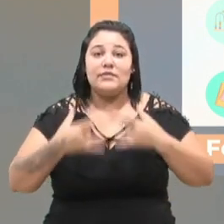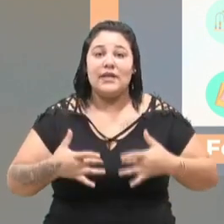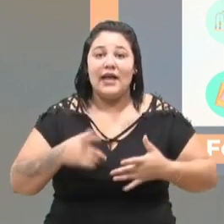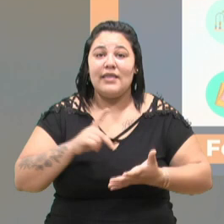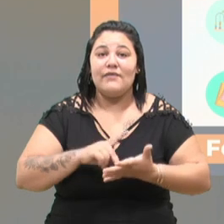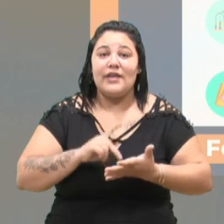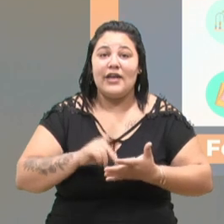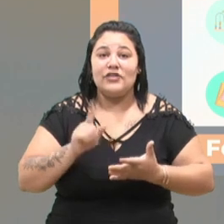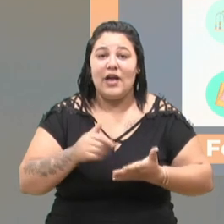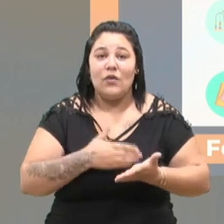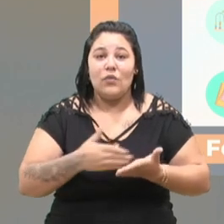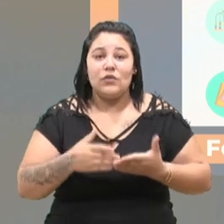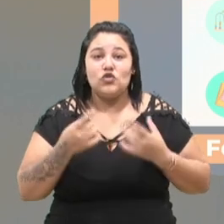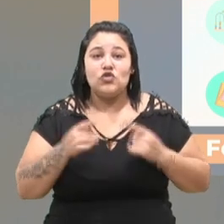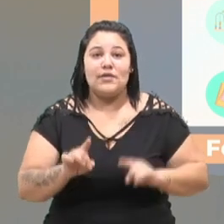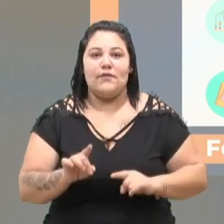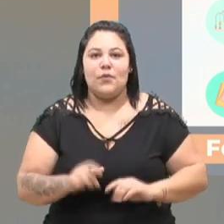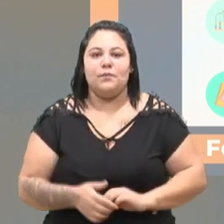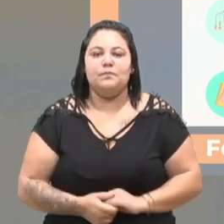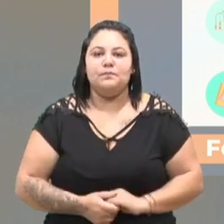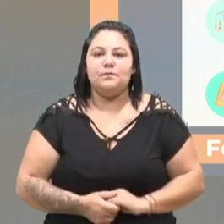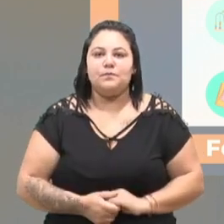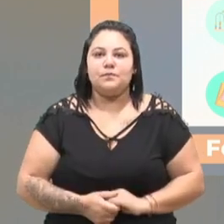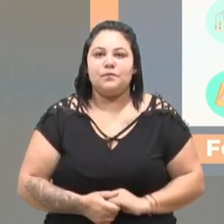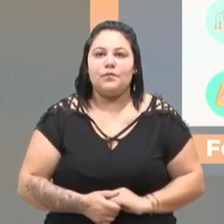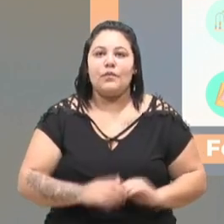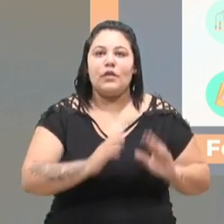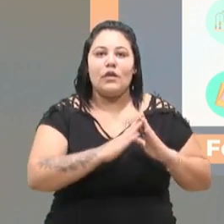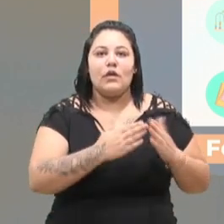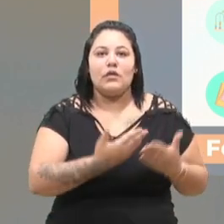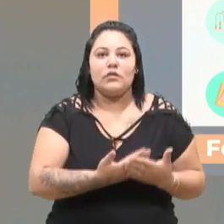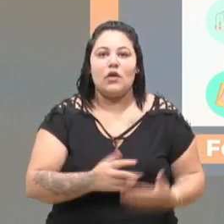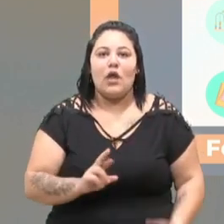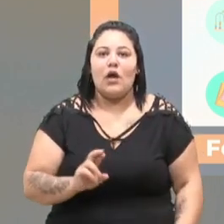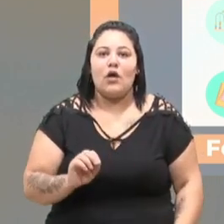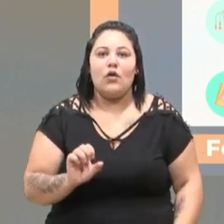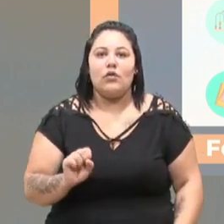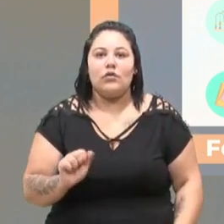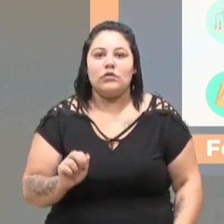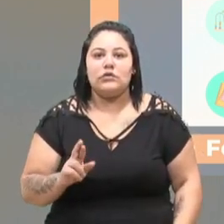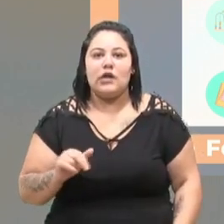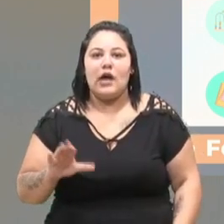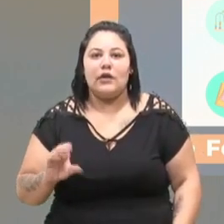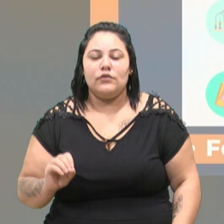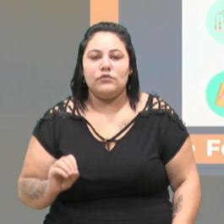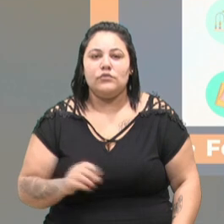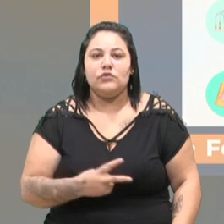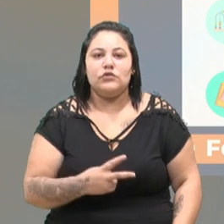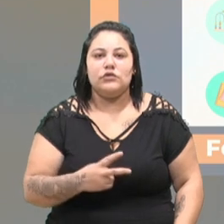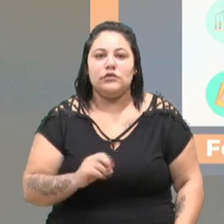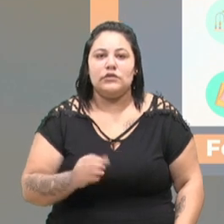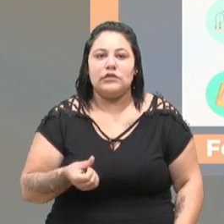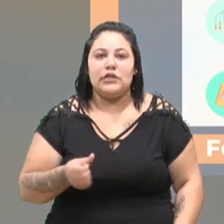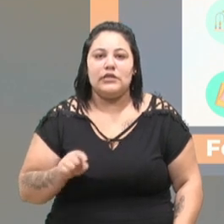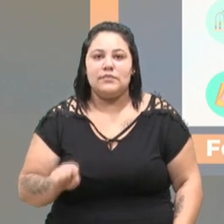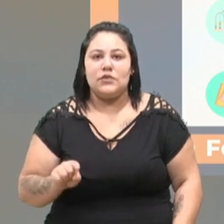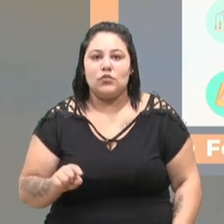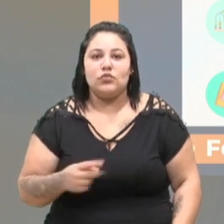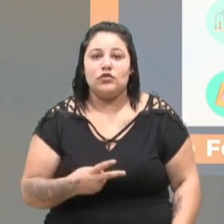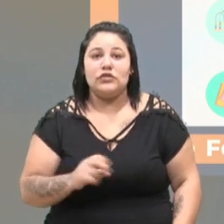o imenso desafio. Vamos ver aqui. Escola Rosário de São Francisco, 206 mil em 2024,